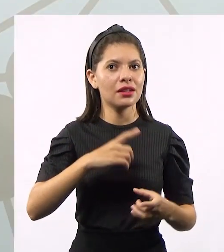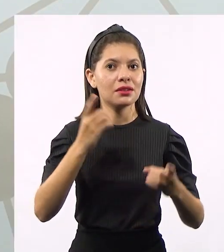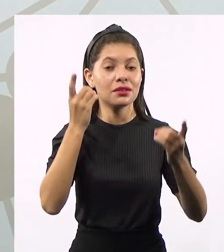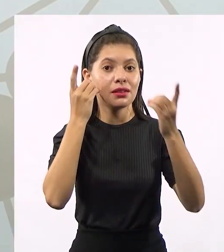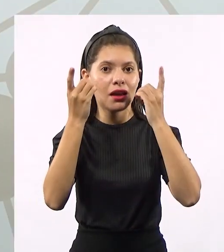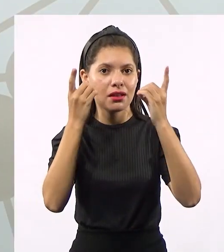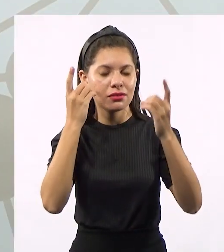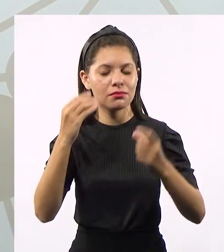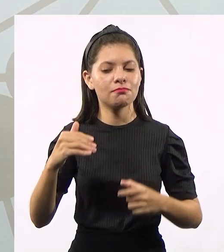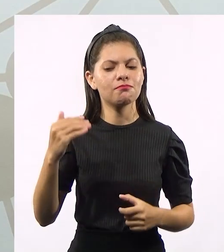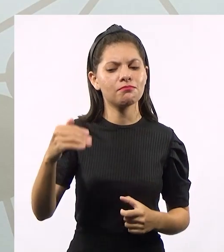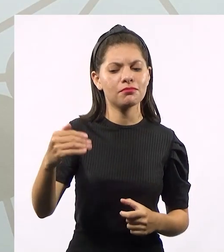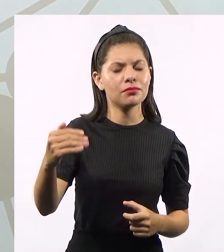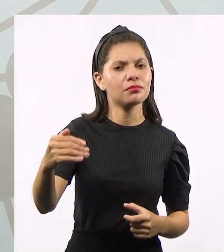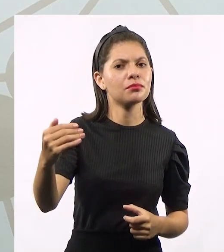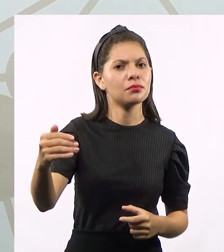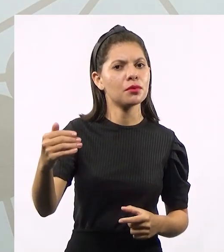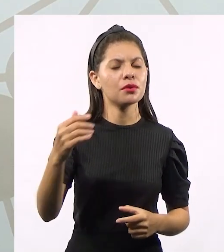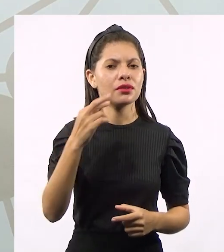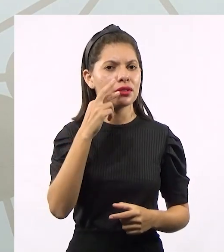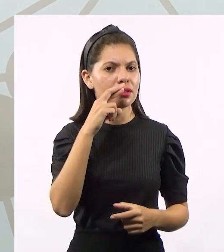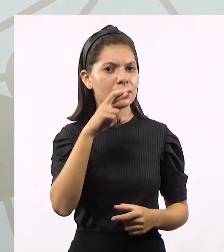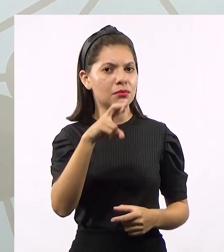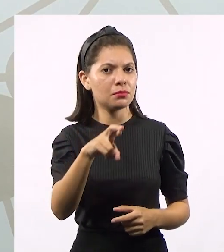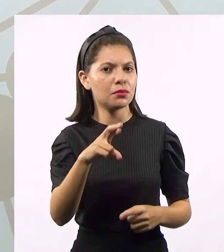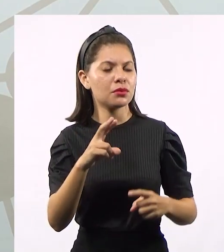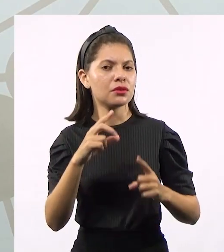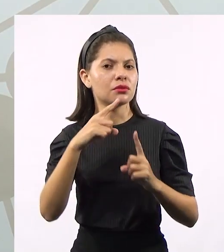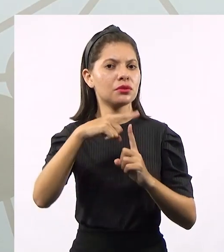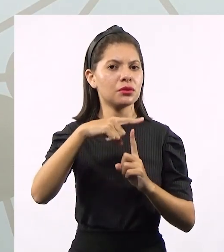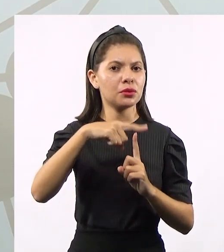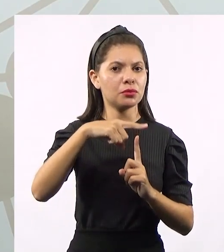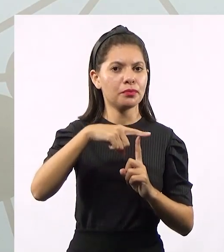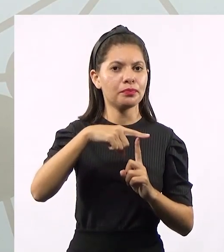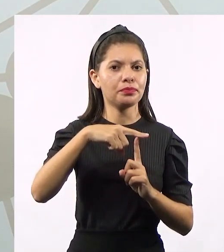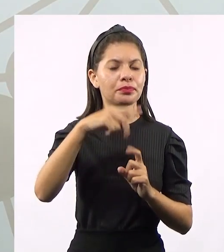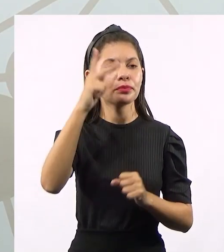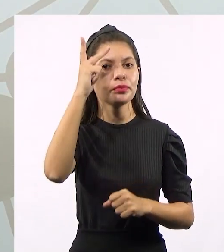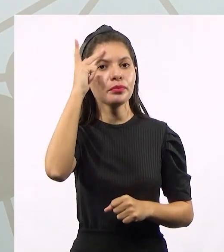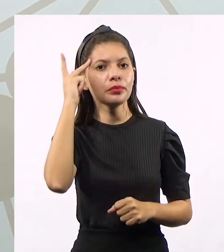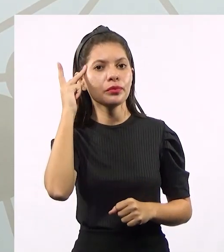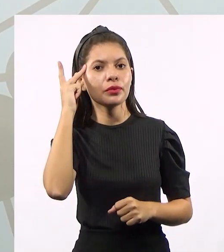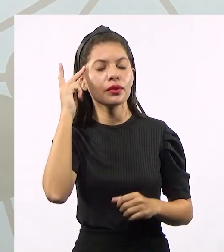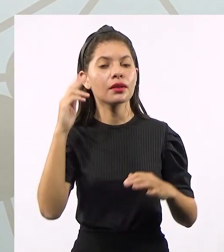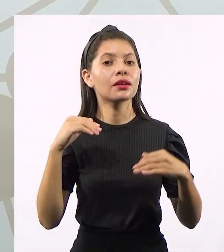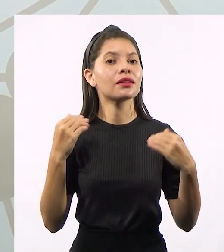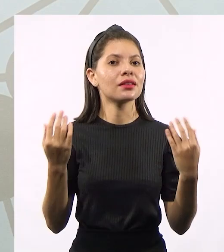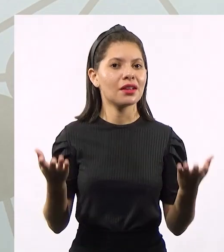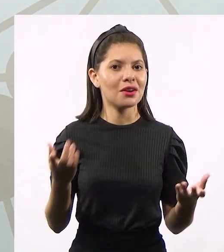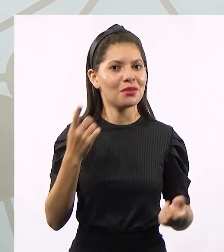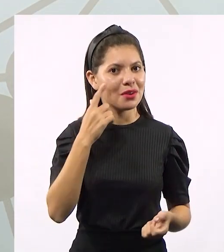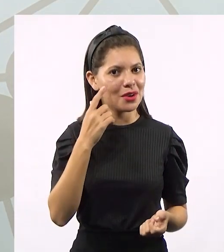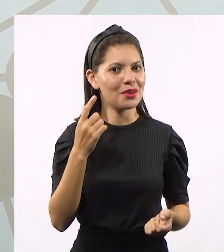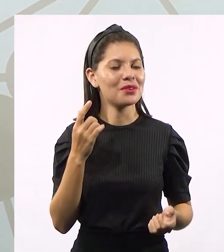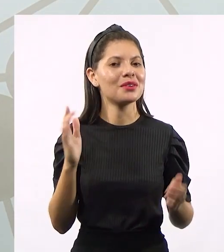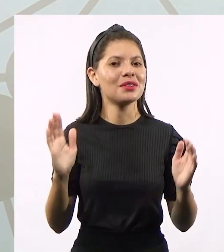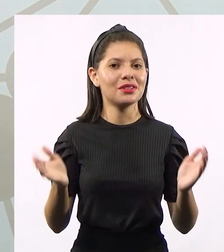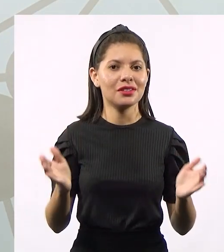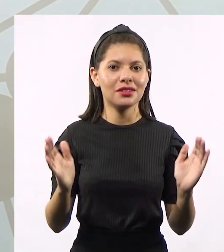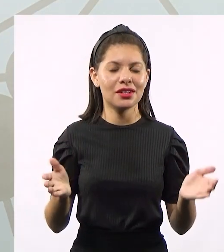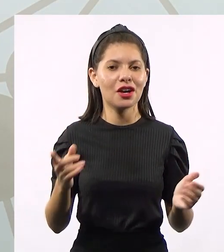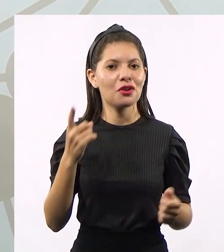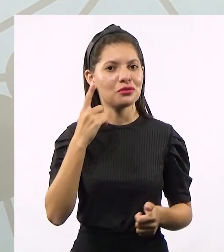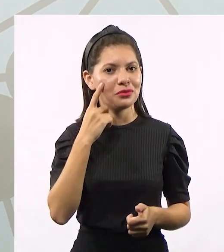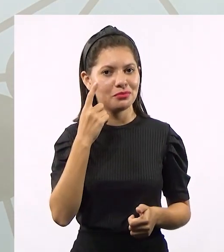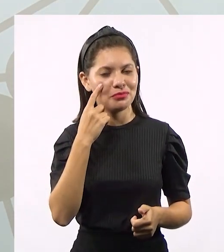né? Dependendo da resposta, tipo de resposta do usuário. Então, já vi isso acontecer. Por incrível que pareça,